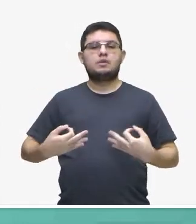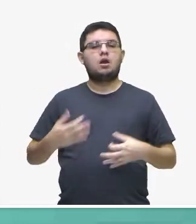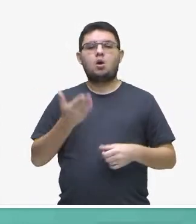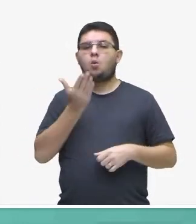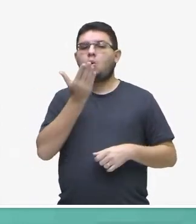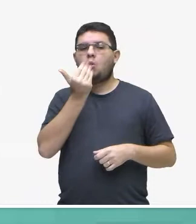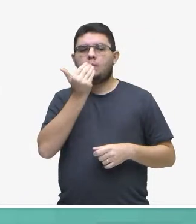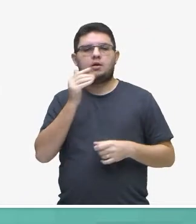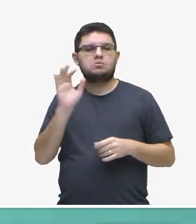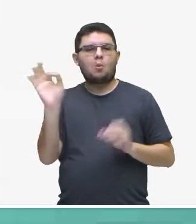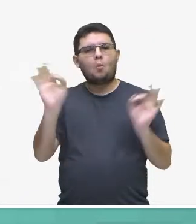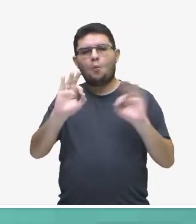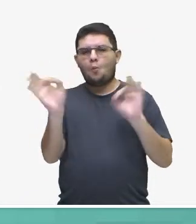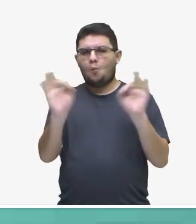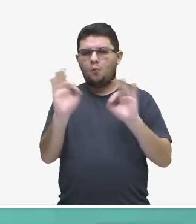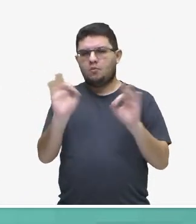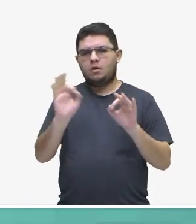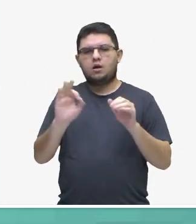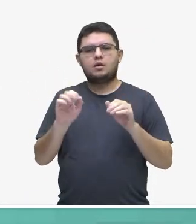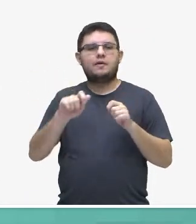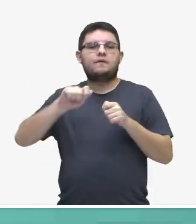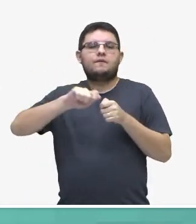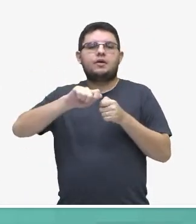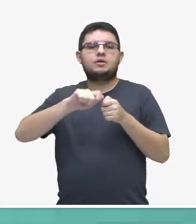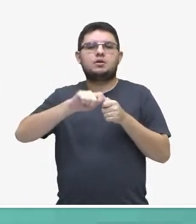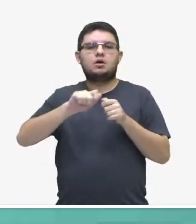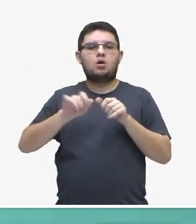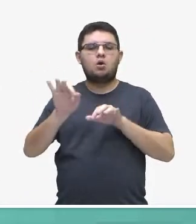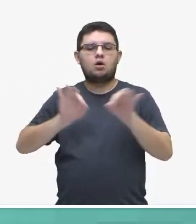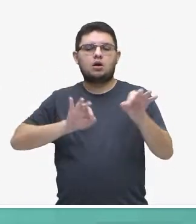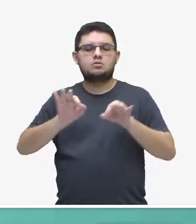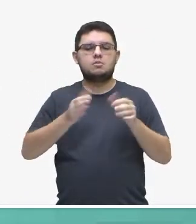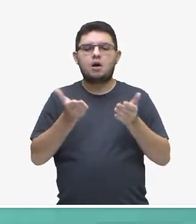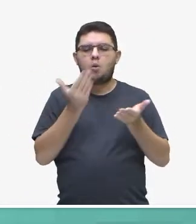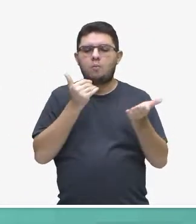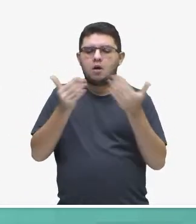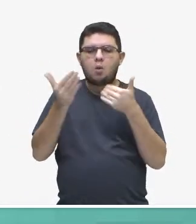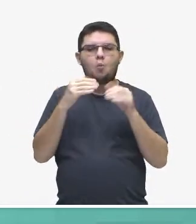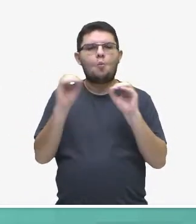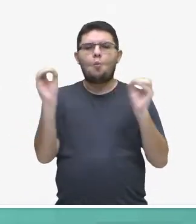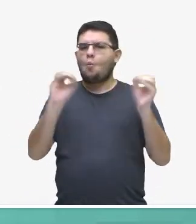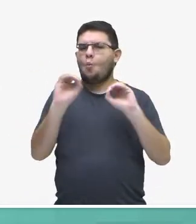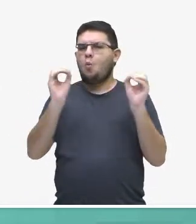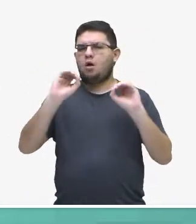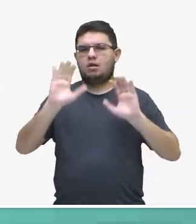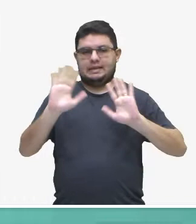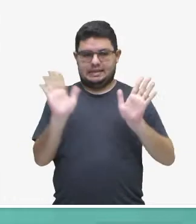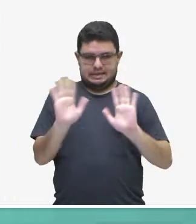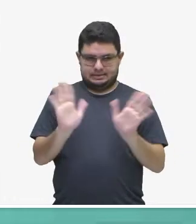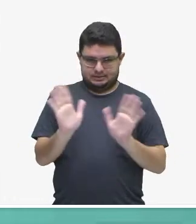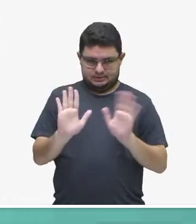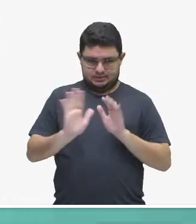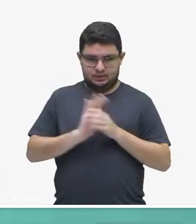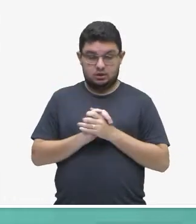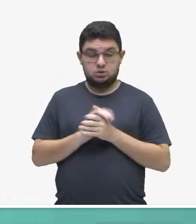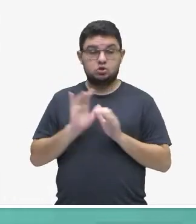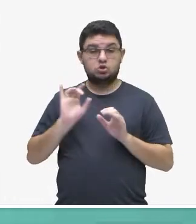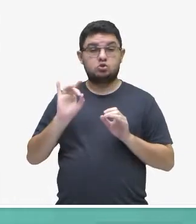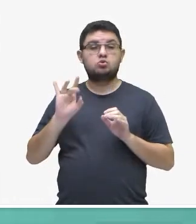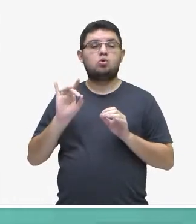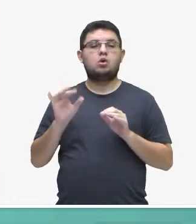tendo, né, fazendo um piquenique ali, não tem piquenique nenhum, elas estão meditando, a personagem está meditando,